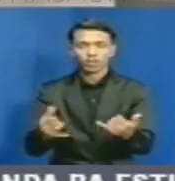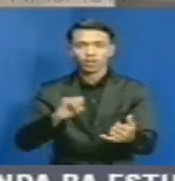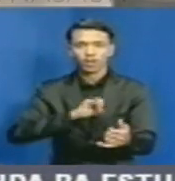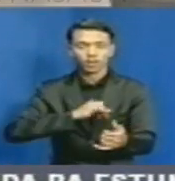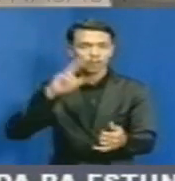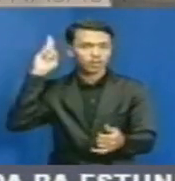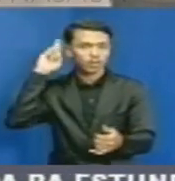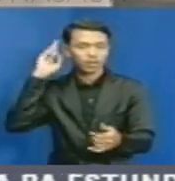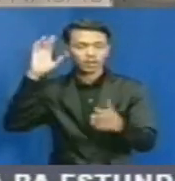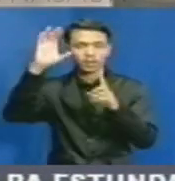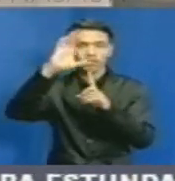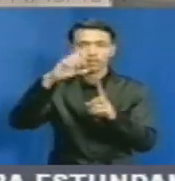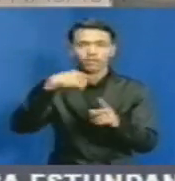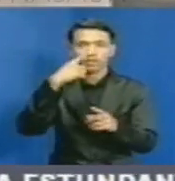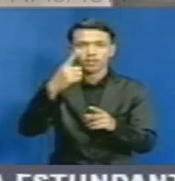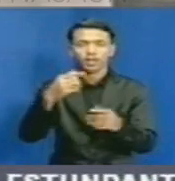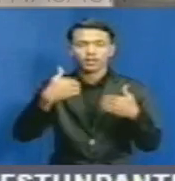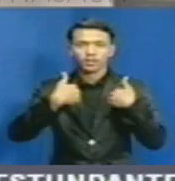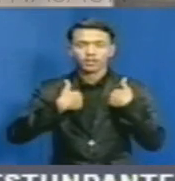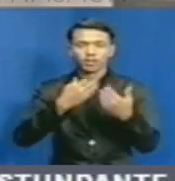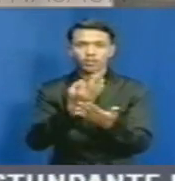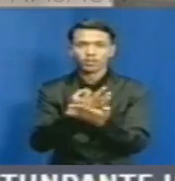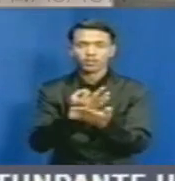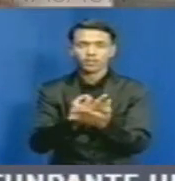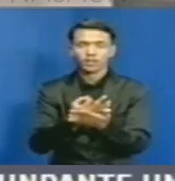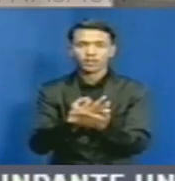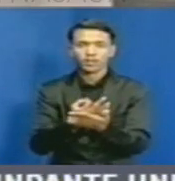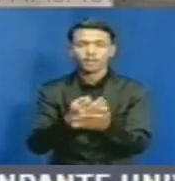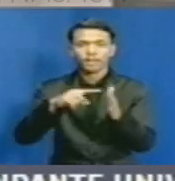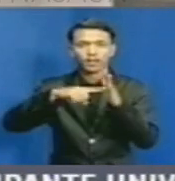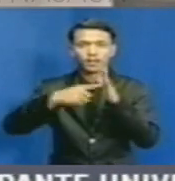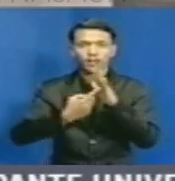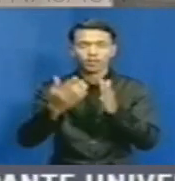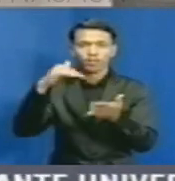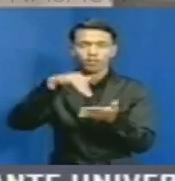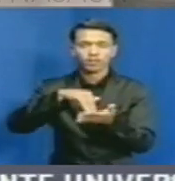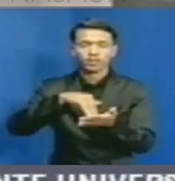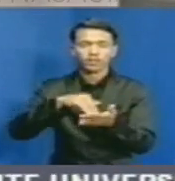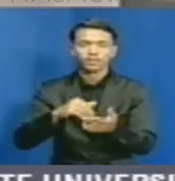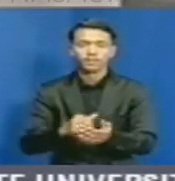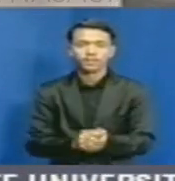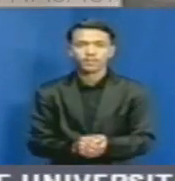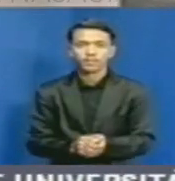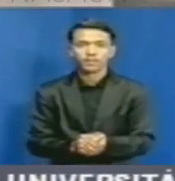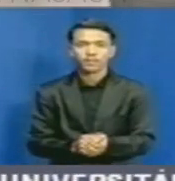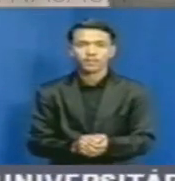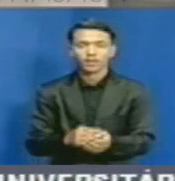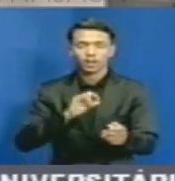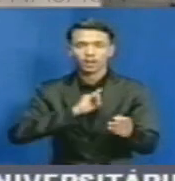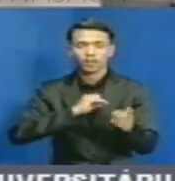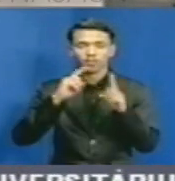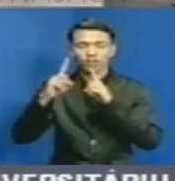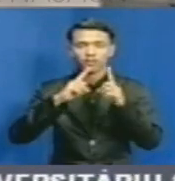Chefe executivo até tem carta de orçamento, mas depois do orçamento o barulho fila fala para casa está. Nem a torta tem carta.